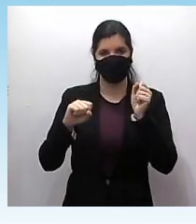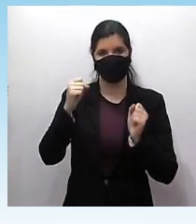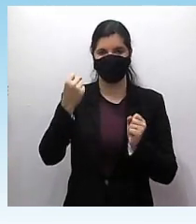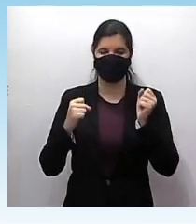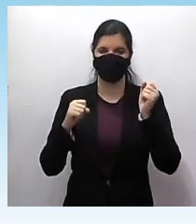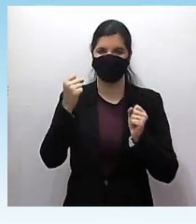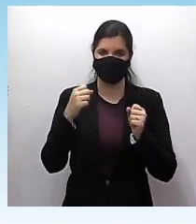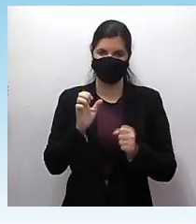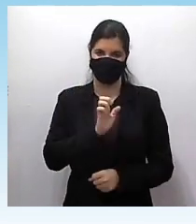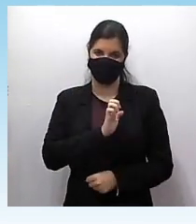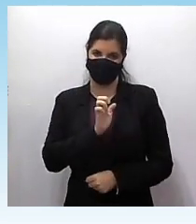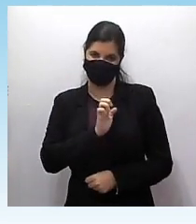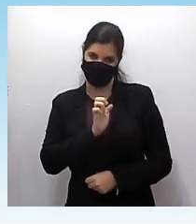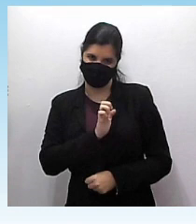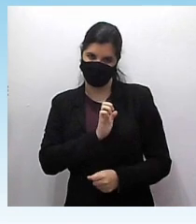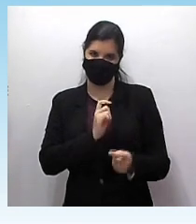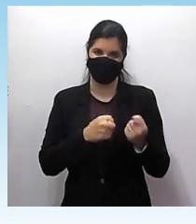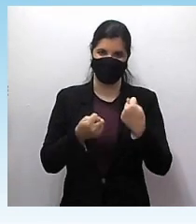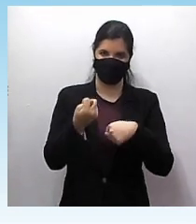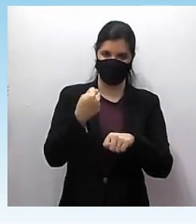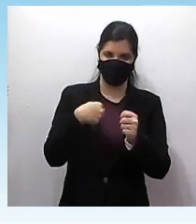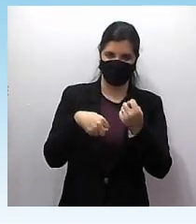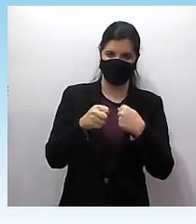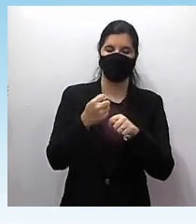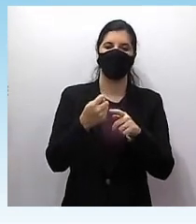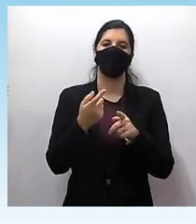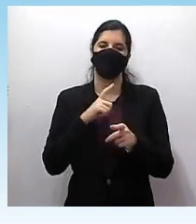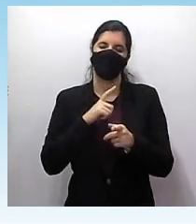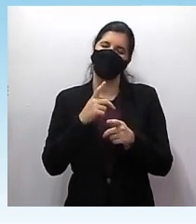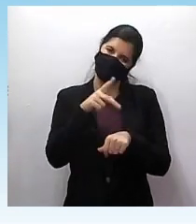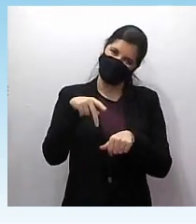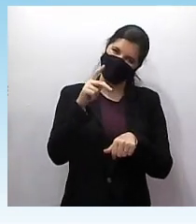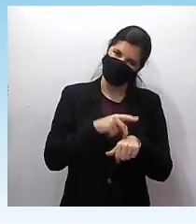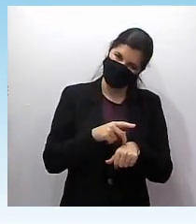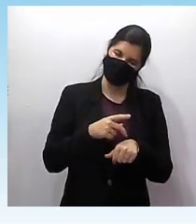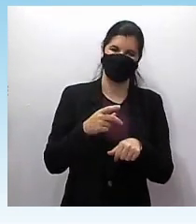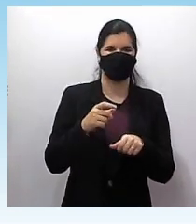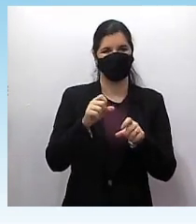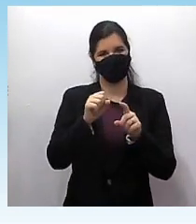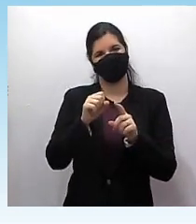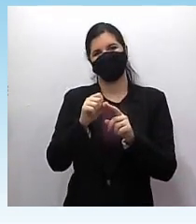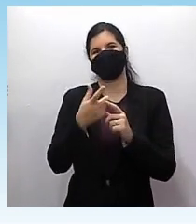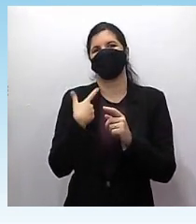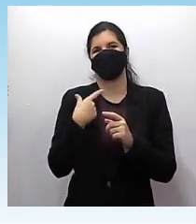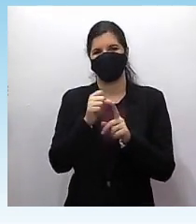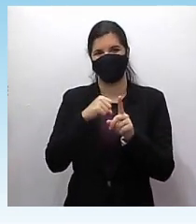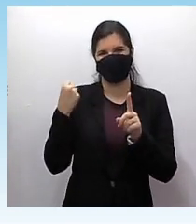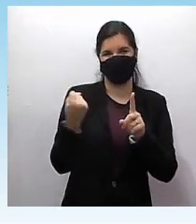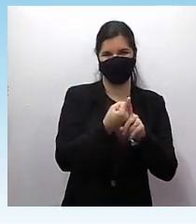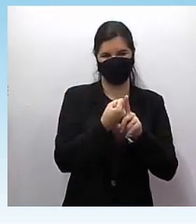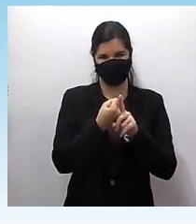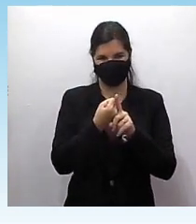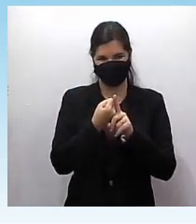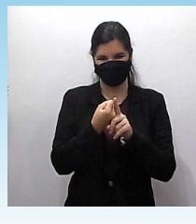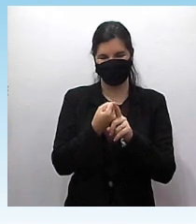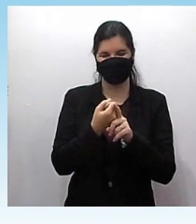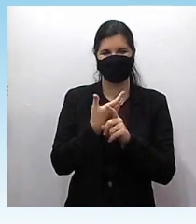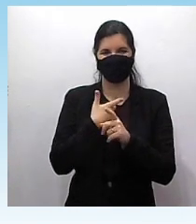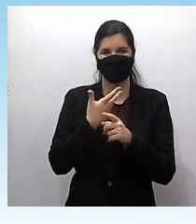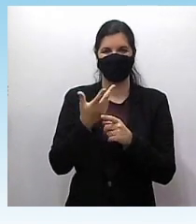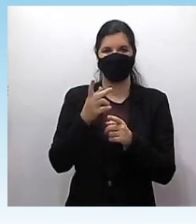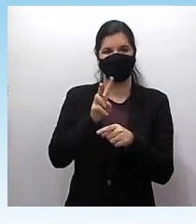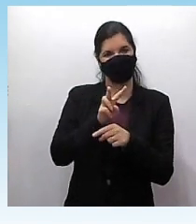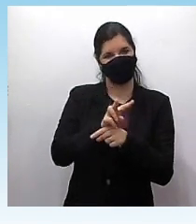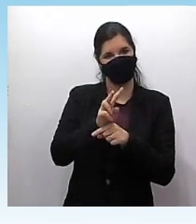industrializado, rico também economicamente, mas era um país socialista. Então, defendia